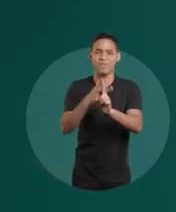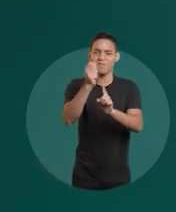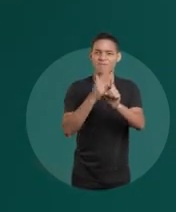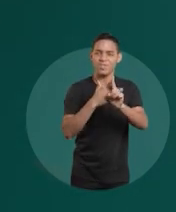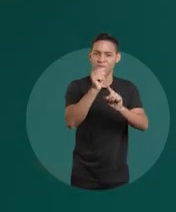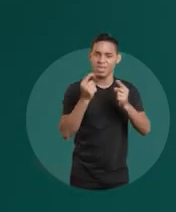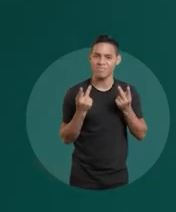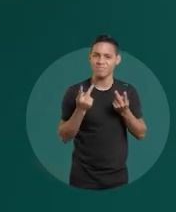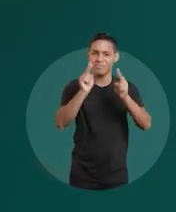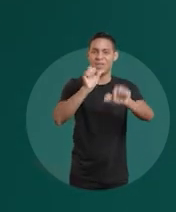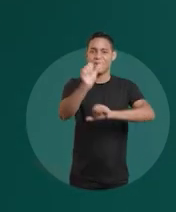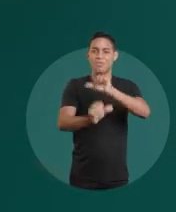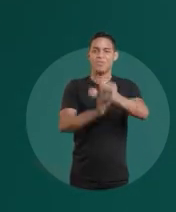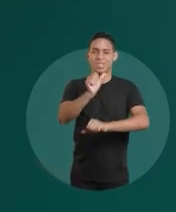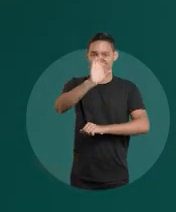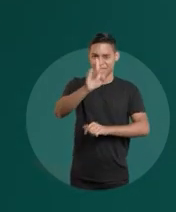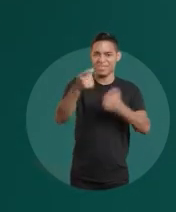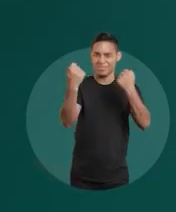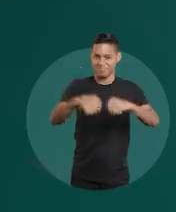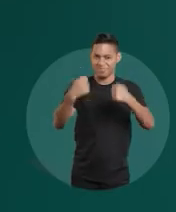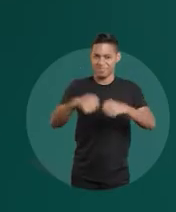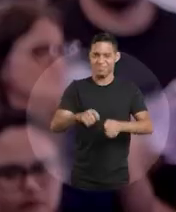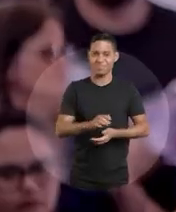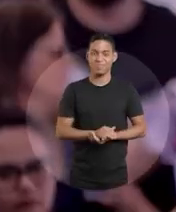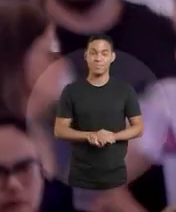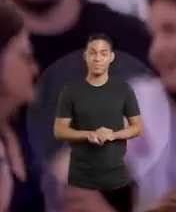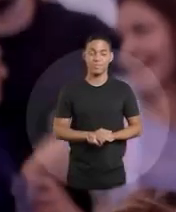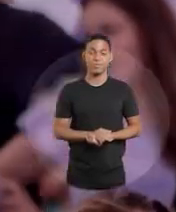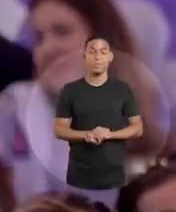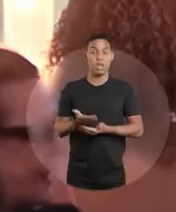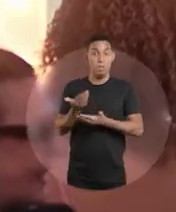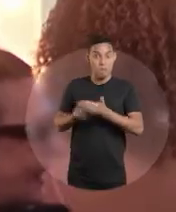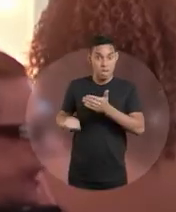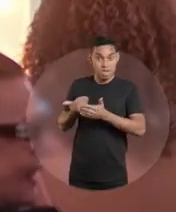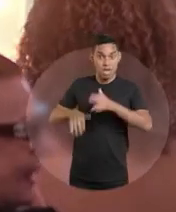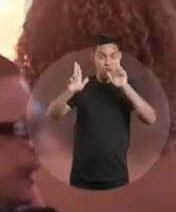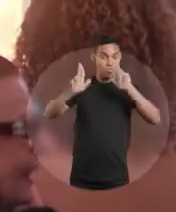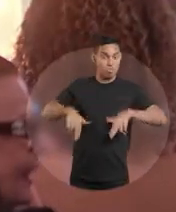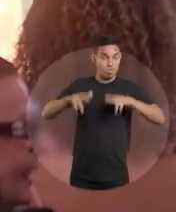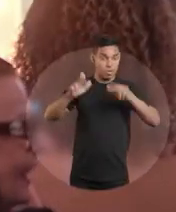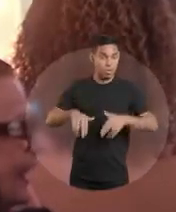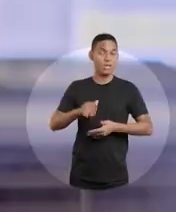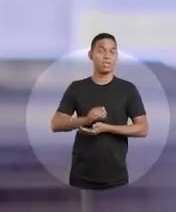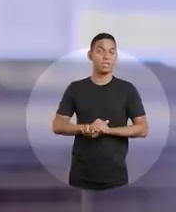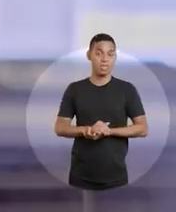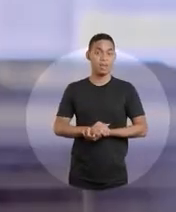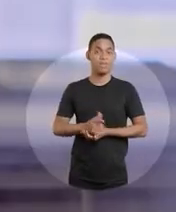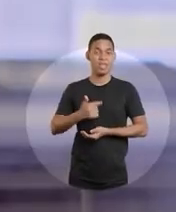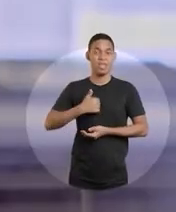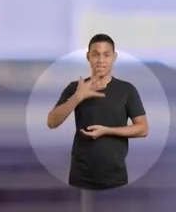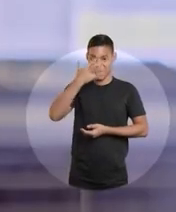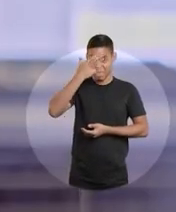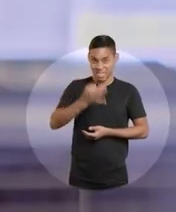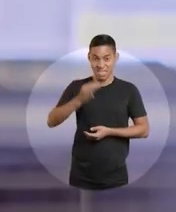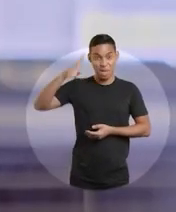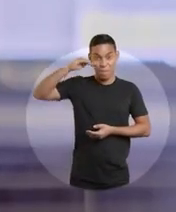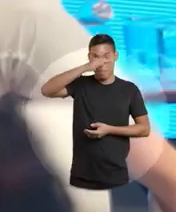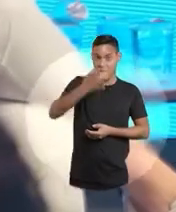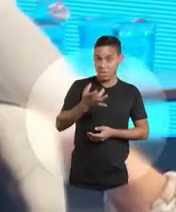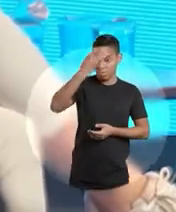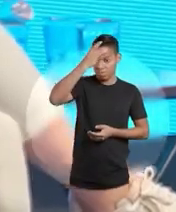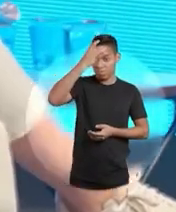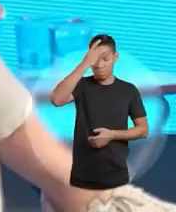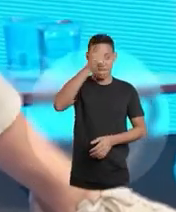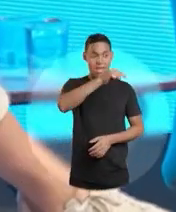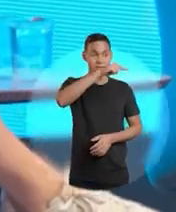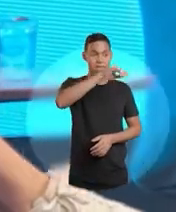a vitória será a mudança que Campo Grande precisa. É Beto e Coronel Neide! É Beto Pereira na cabeça